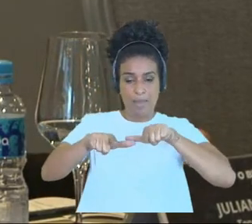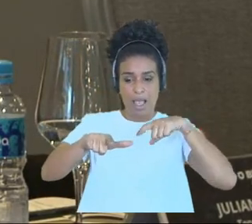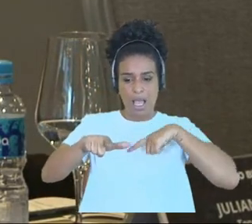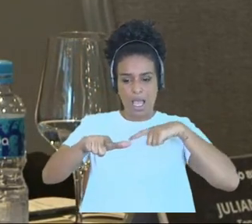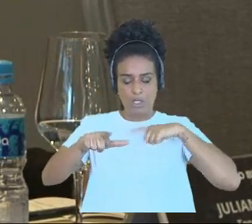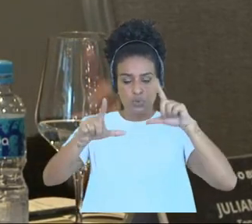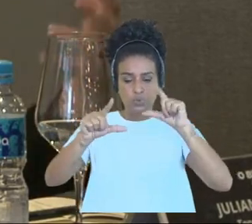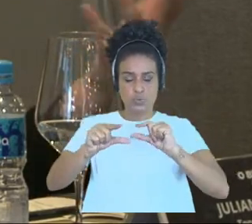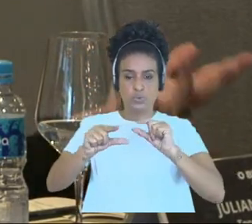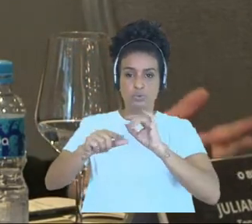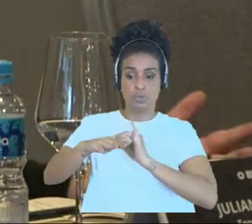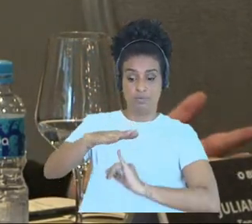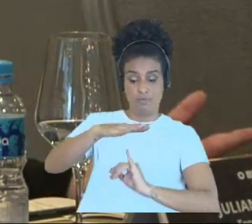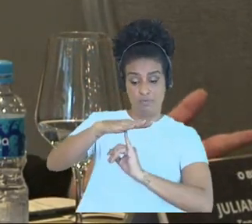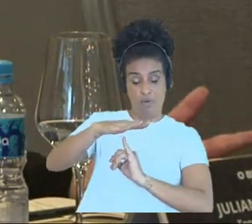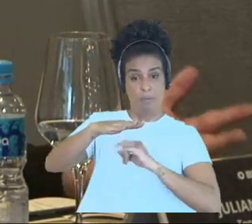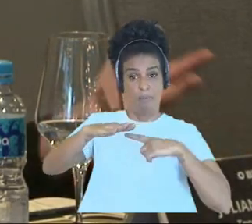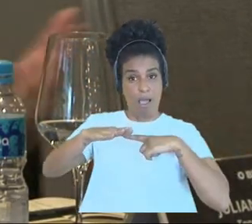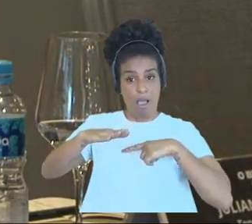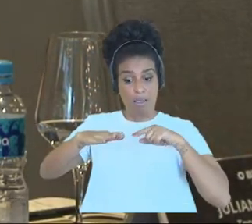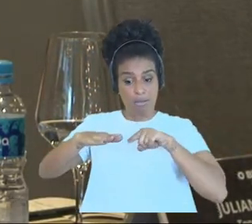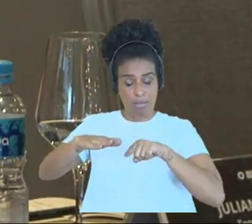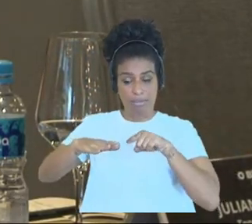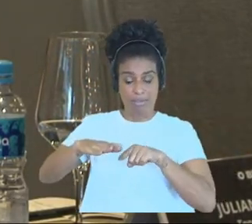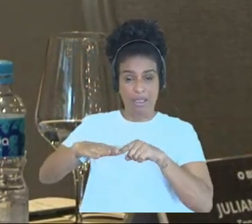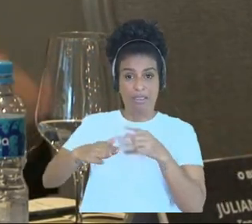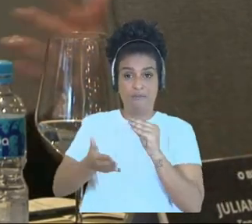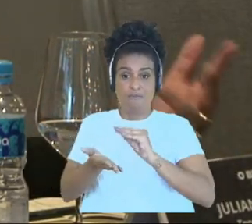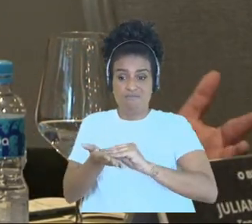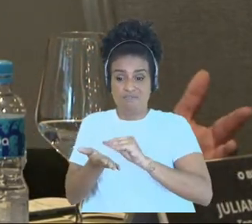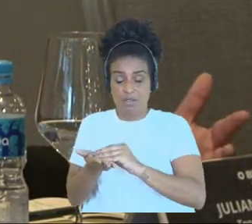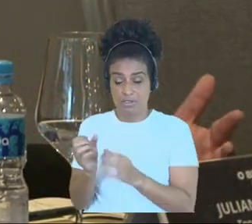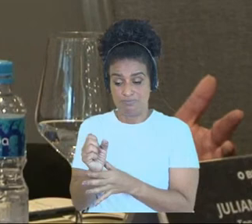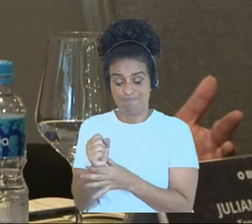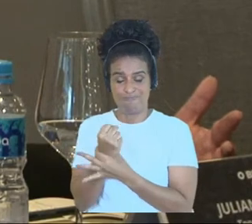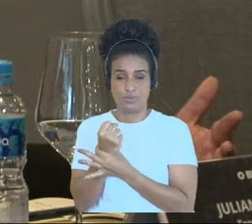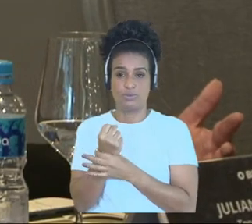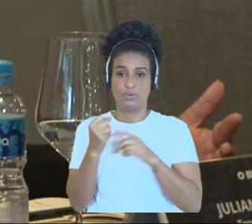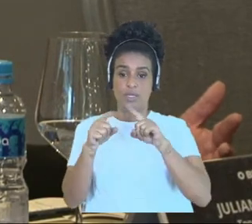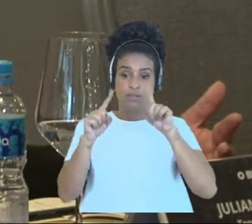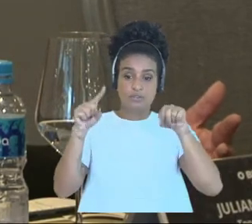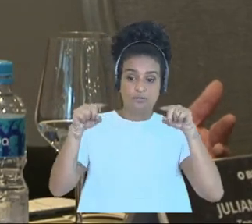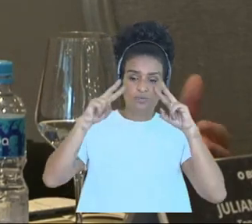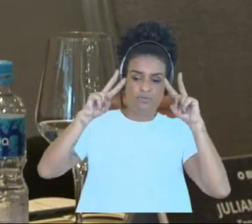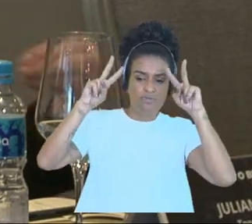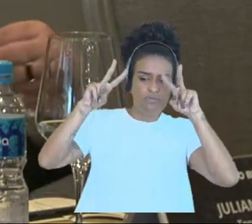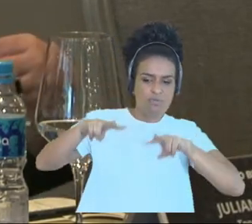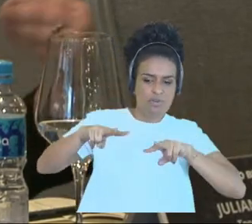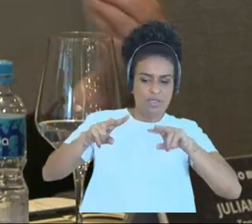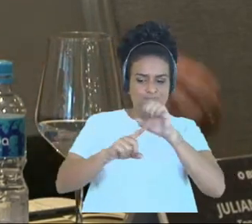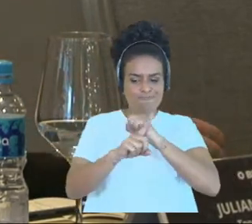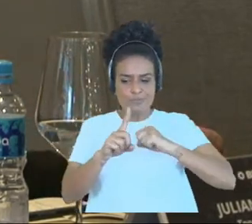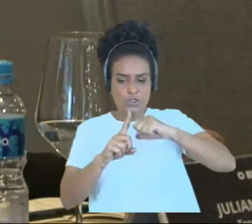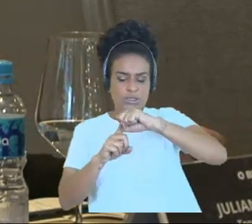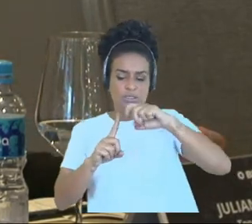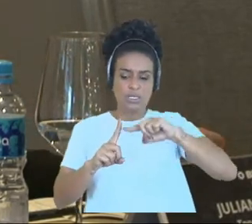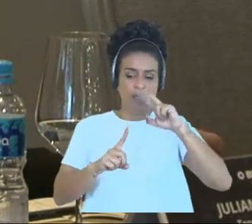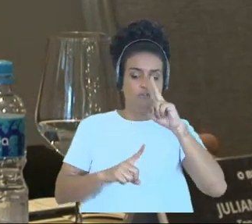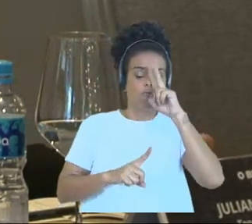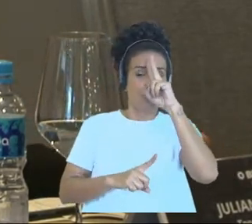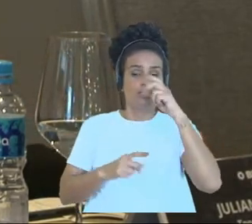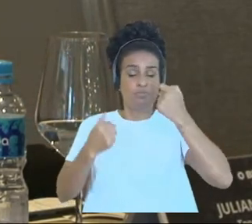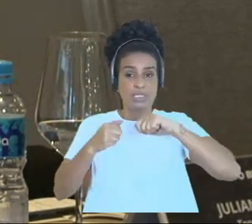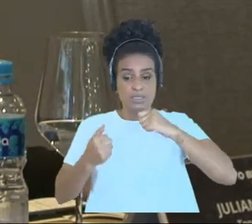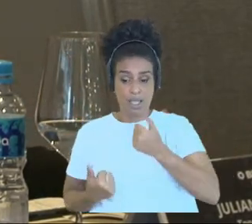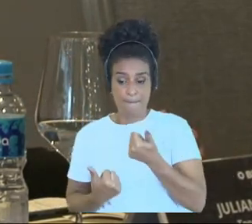por informais, e por ser informal justamente tem menos estabilidade, a gente tem um quadro social muito forte, muito demandante de políticas.